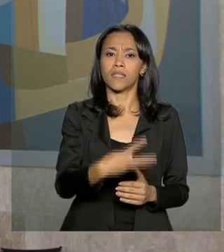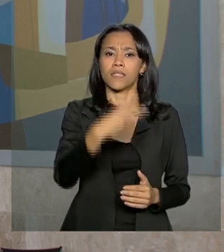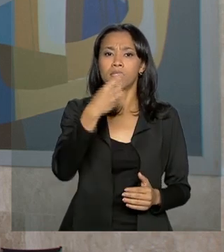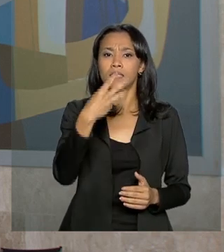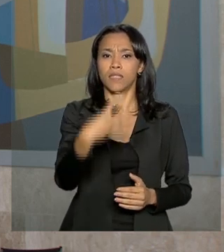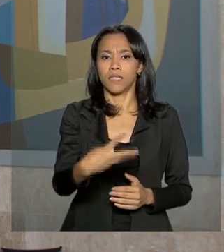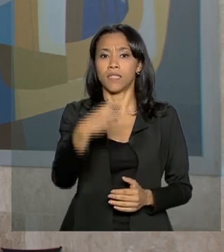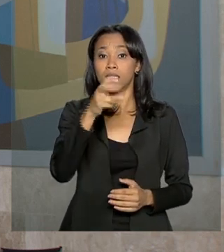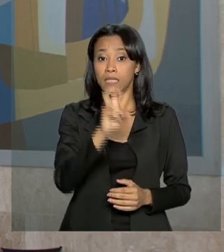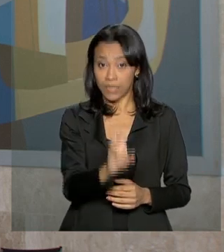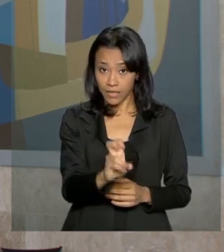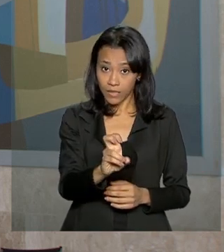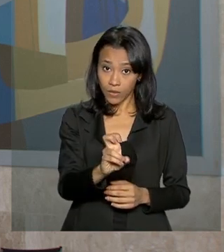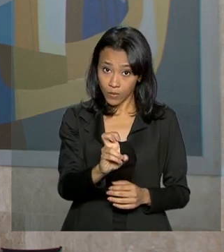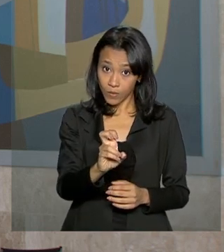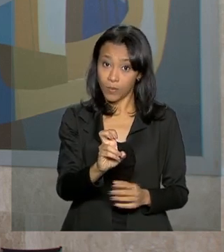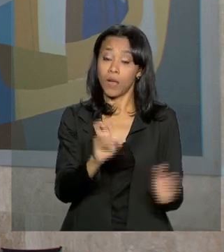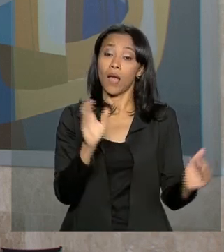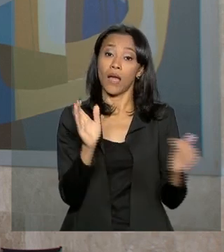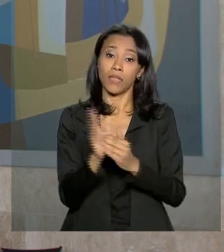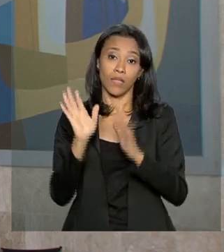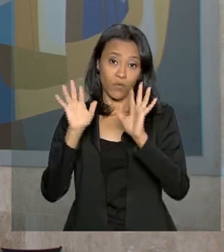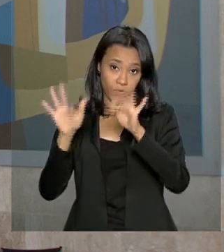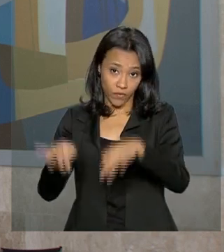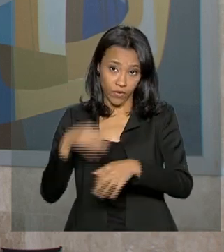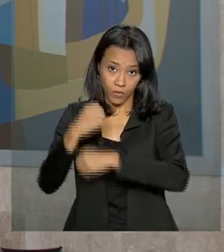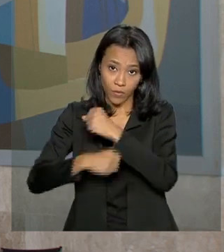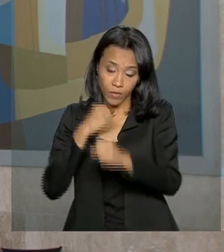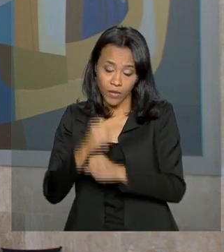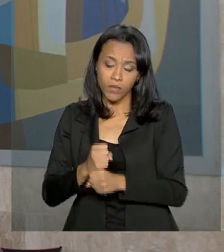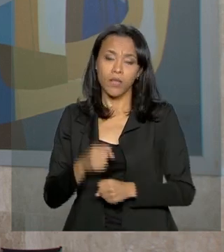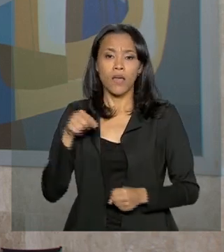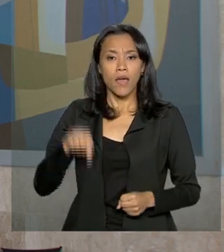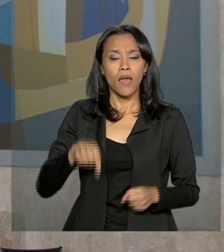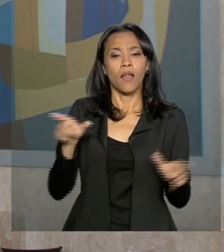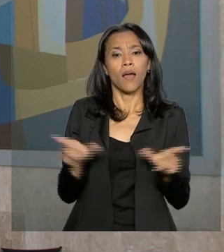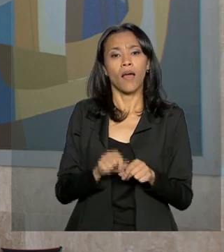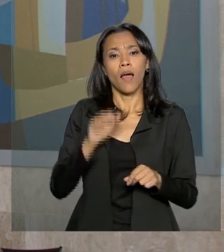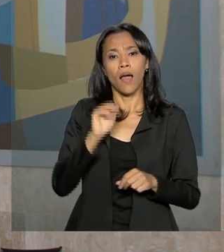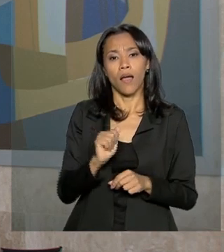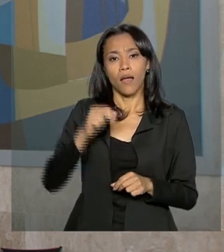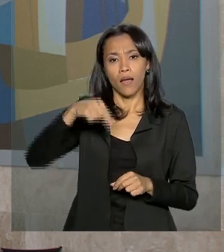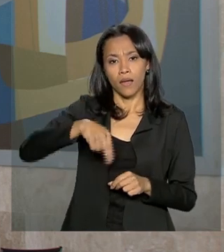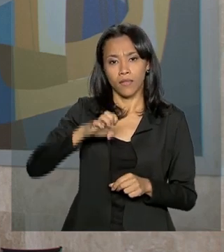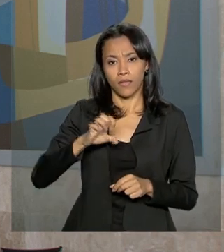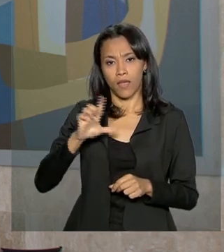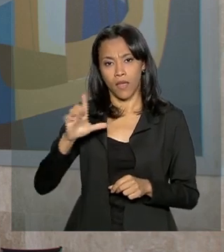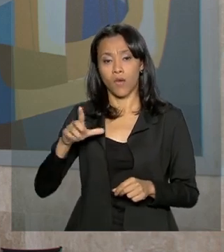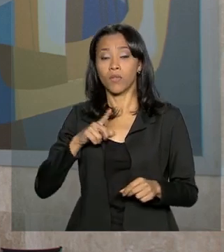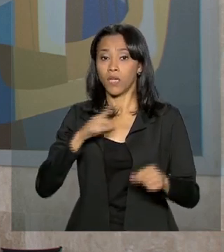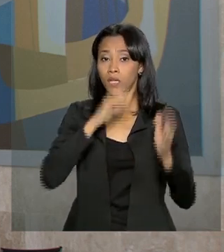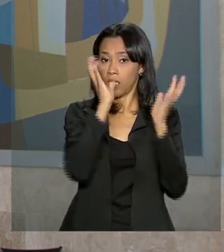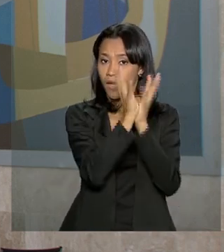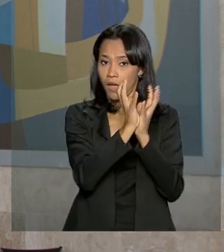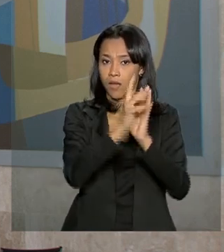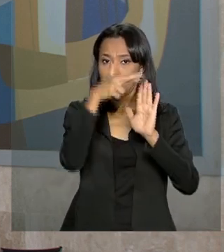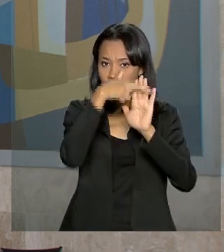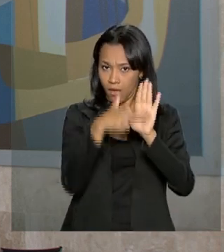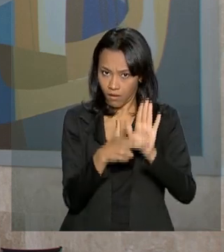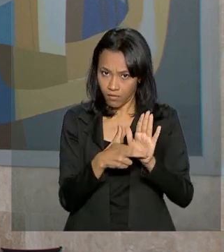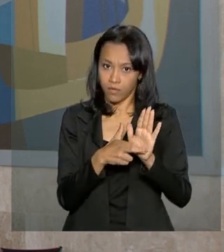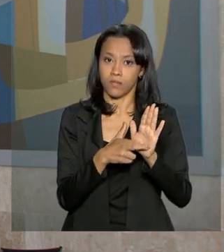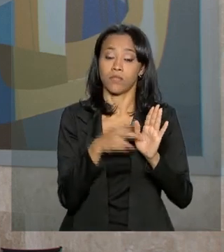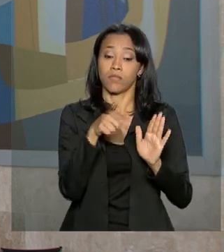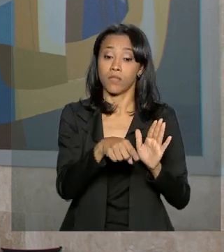335 empreendimentos até o final do ano. A ANEEL classifica as barragens por 2 critérios, dano potencial alto e